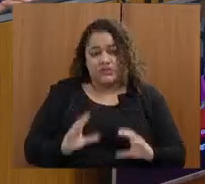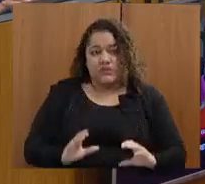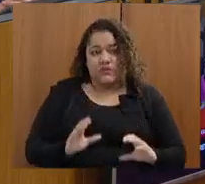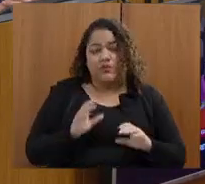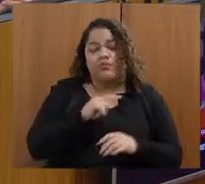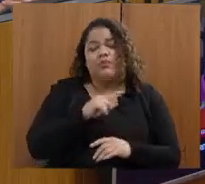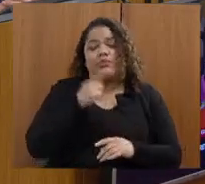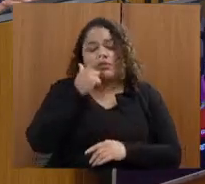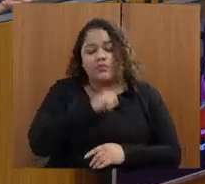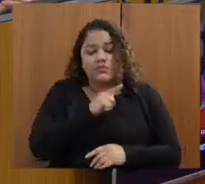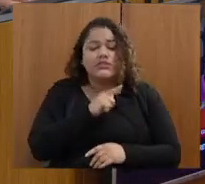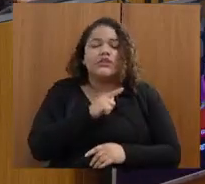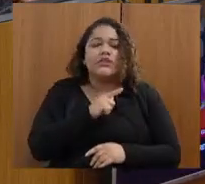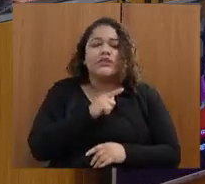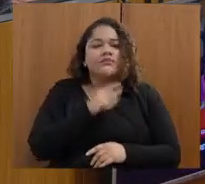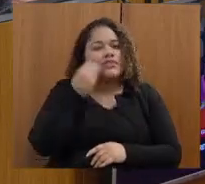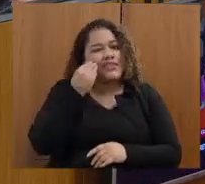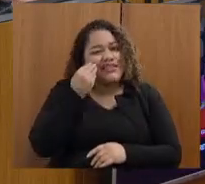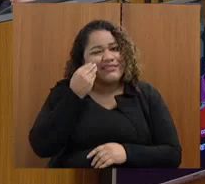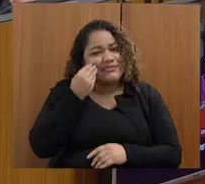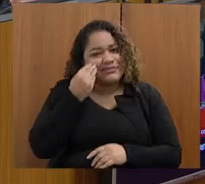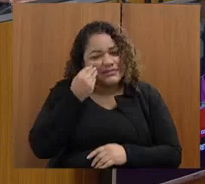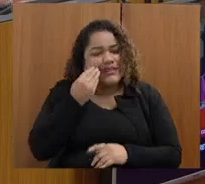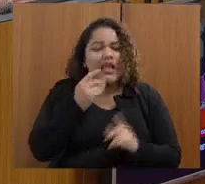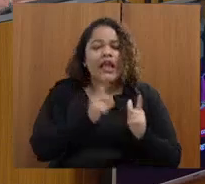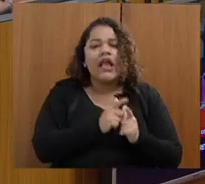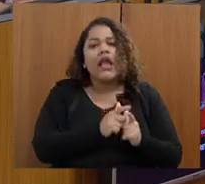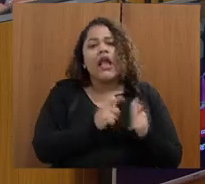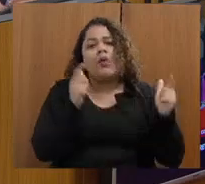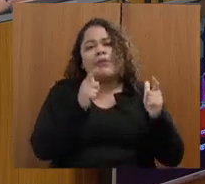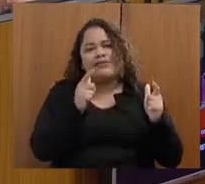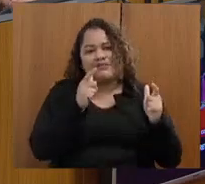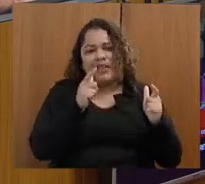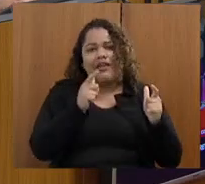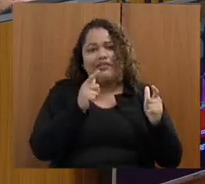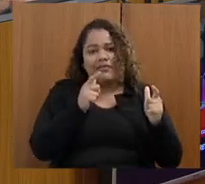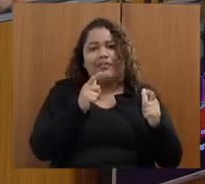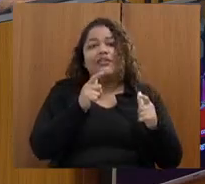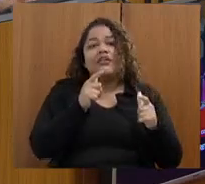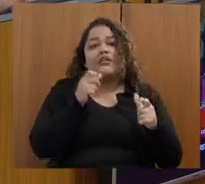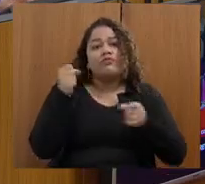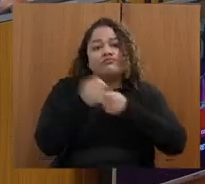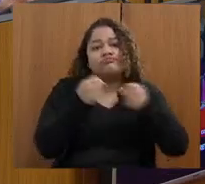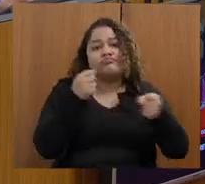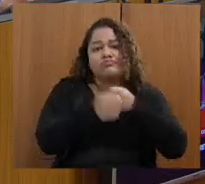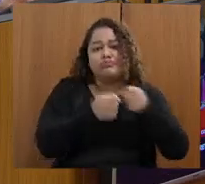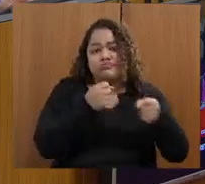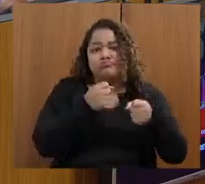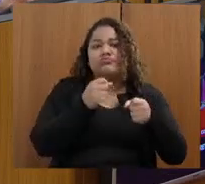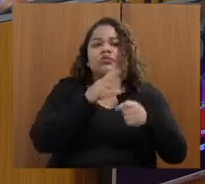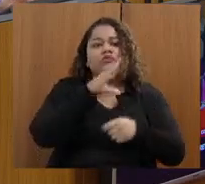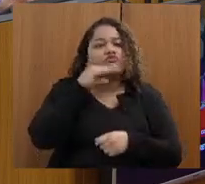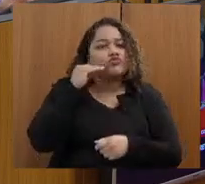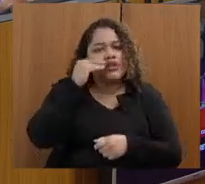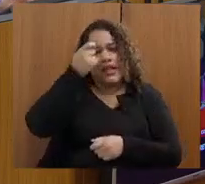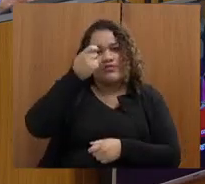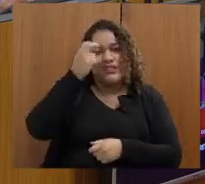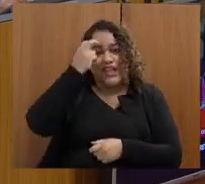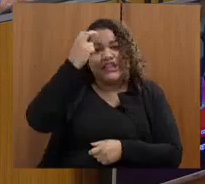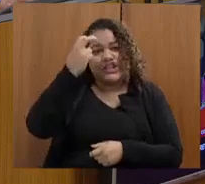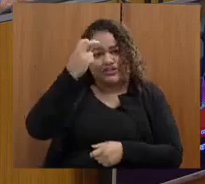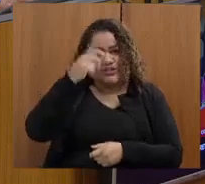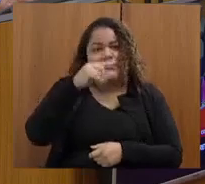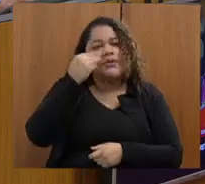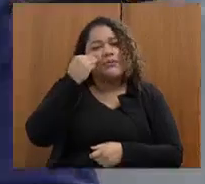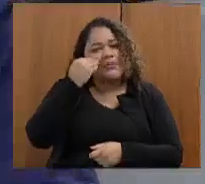aumentarmos com a força de inteligência para trabalhar a prevenção que é necessário na questão da violência